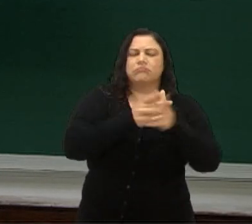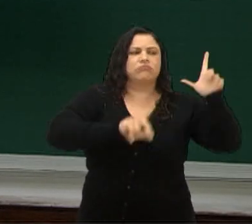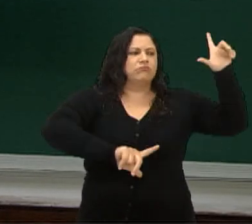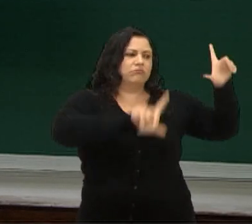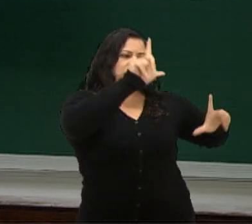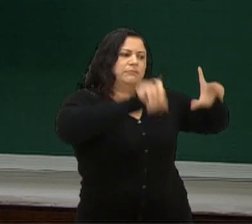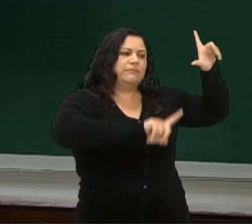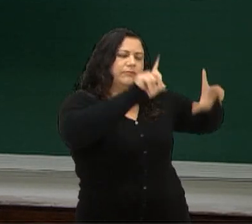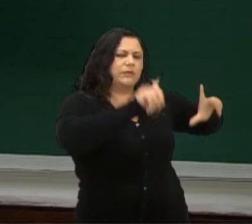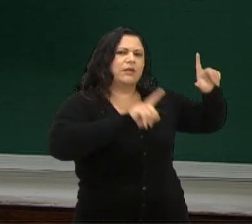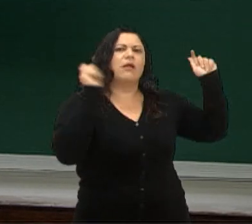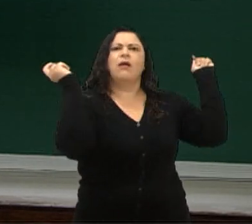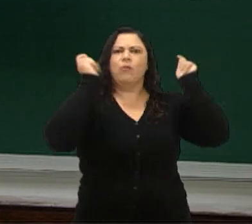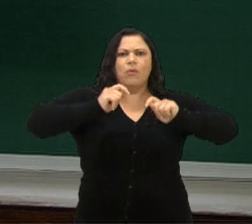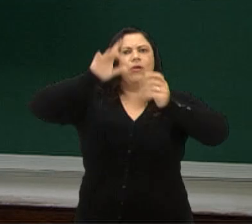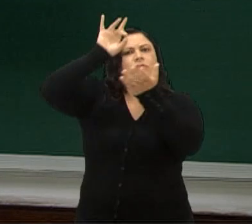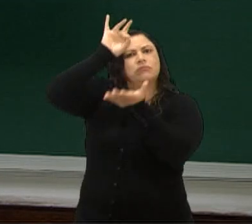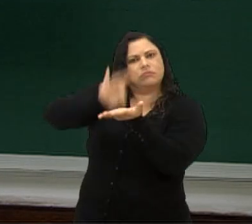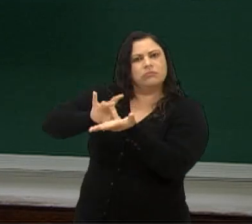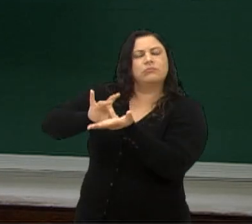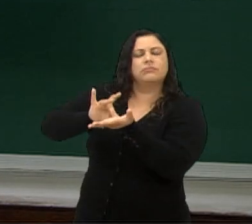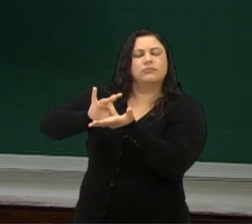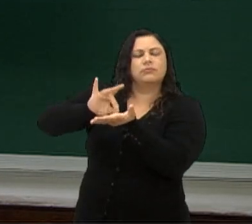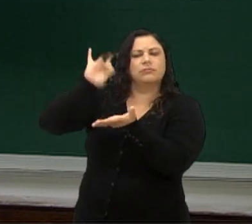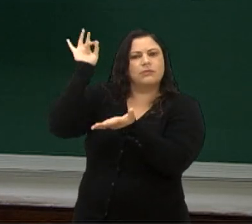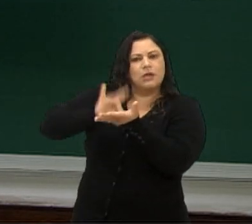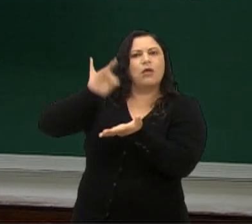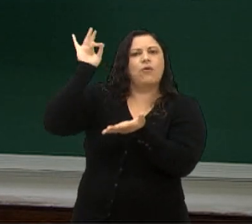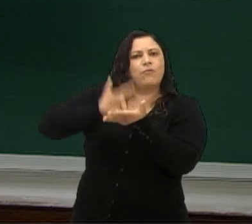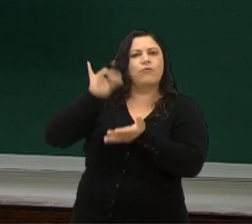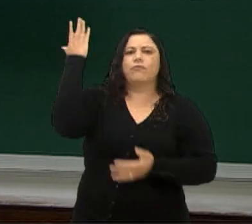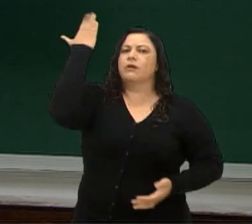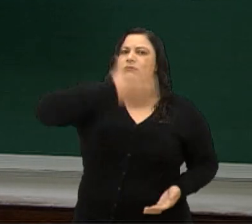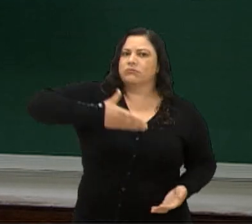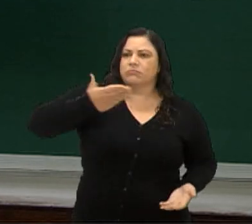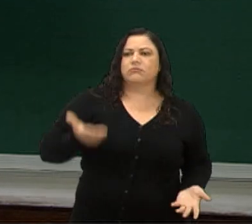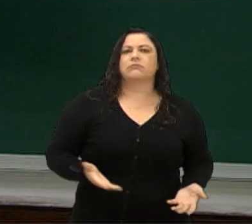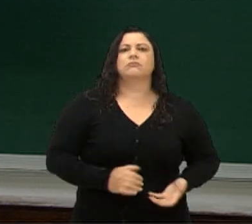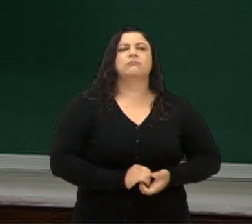eu posso comprovar o que foi dito, é um fato, ok?